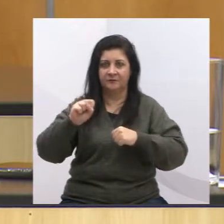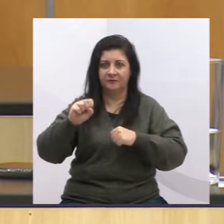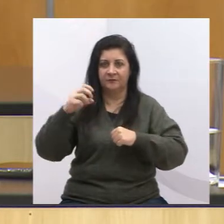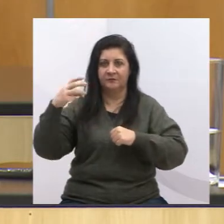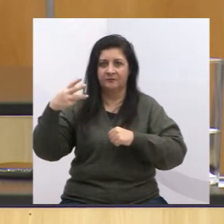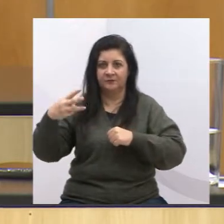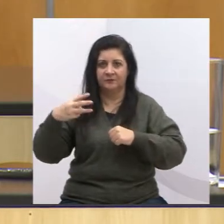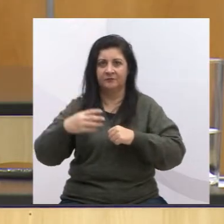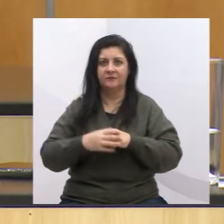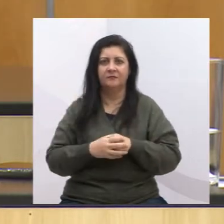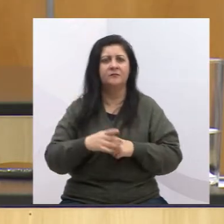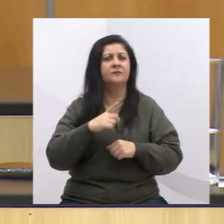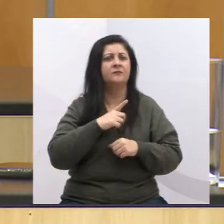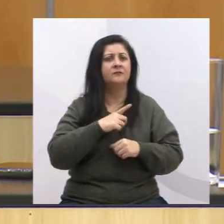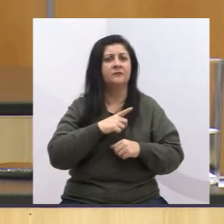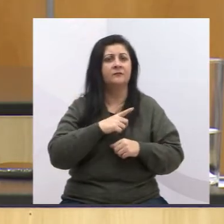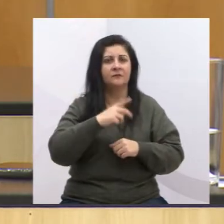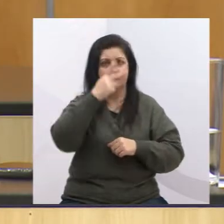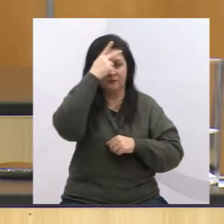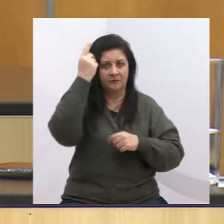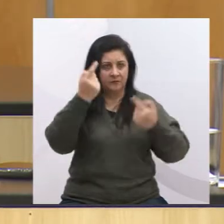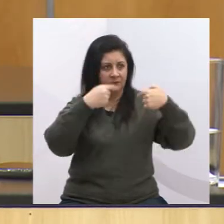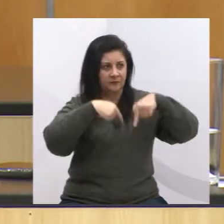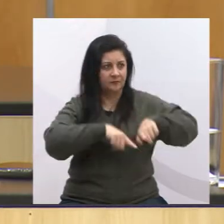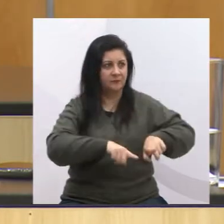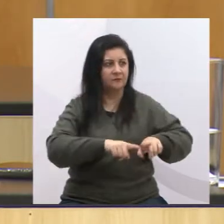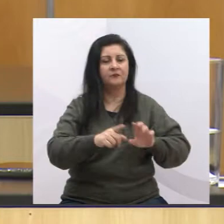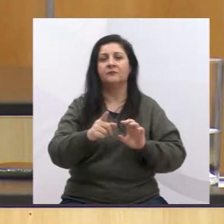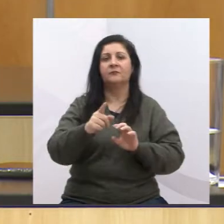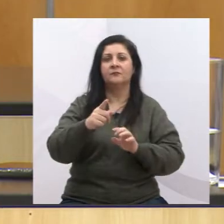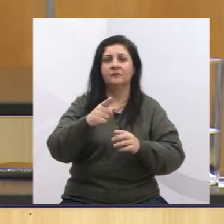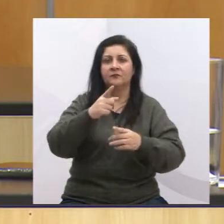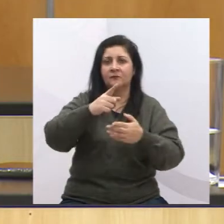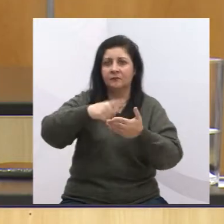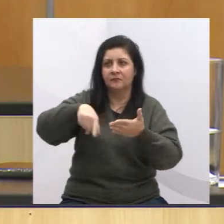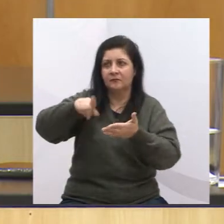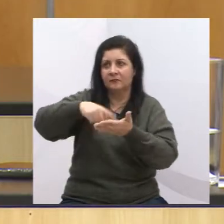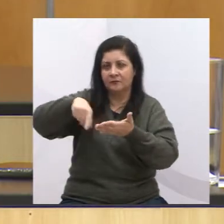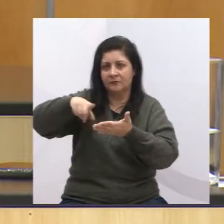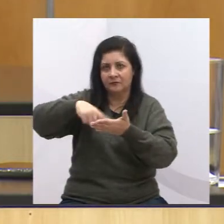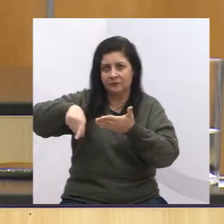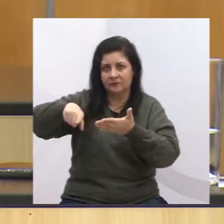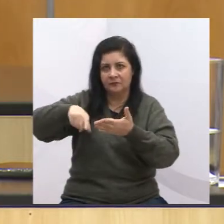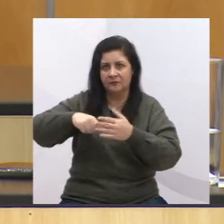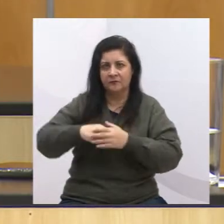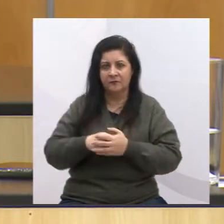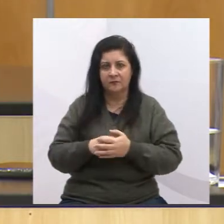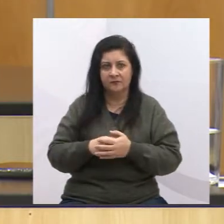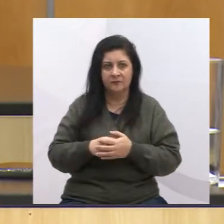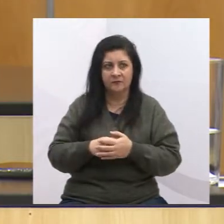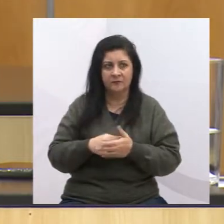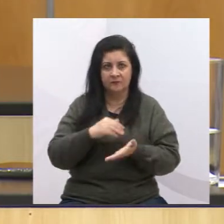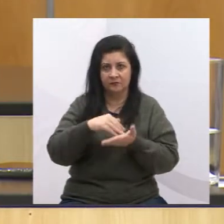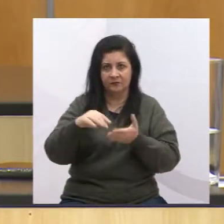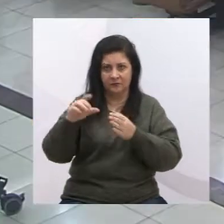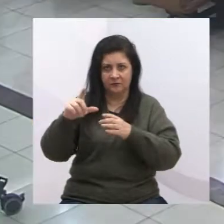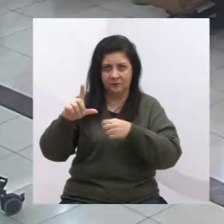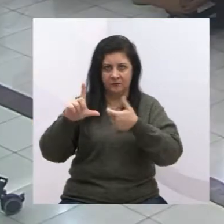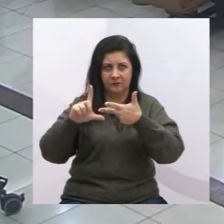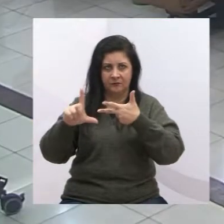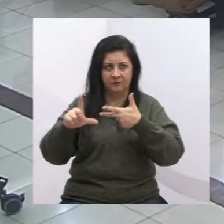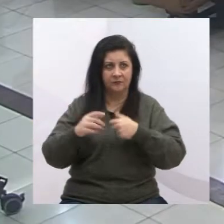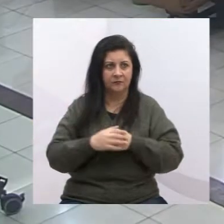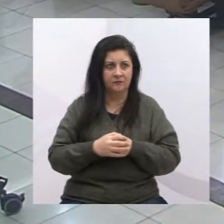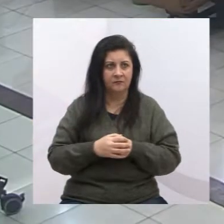Há alguma objeção quanto às correções feitas pelo secretário legislativo nesses projetos?